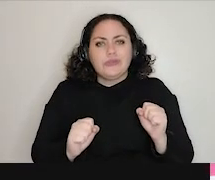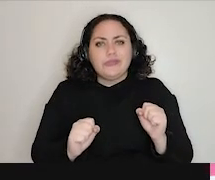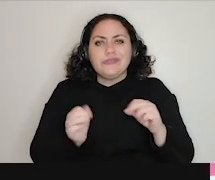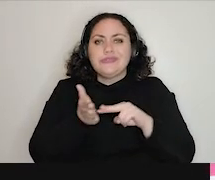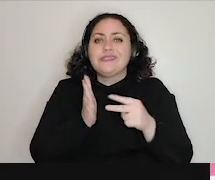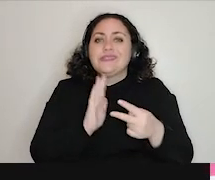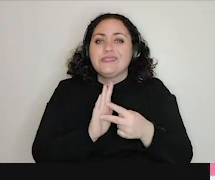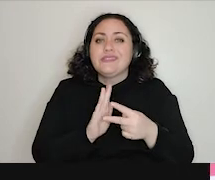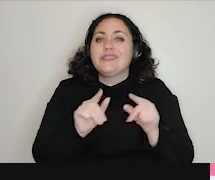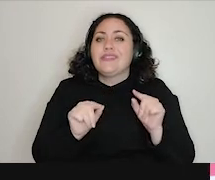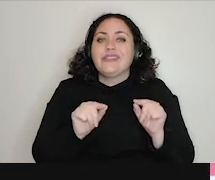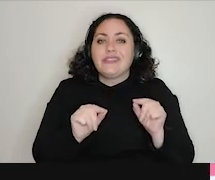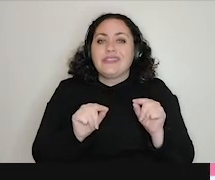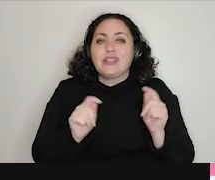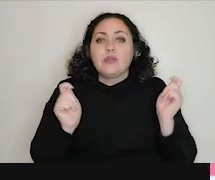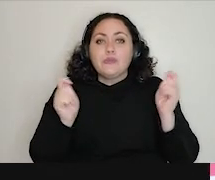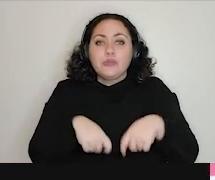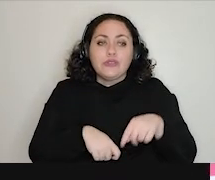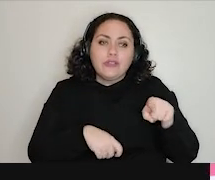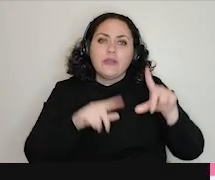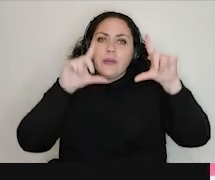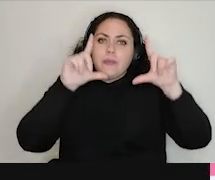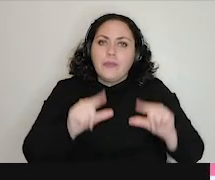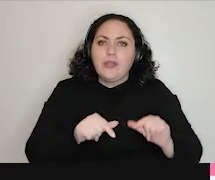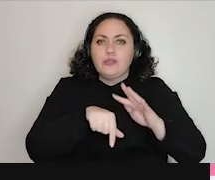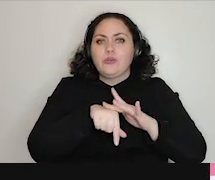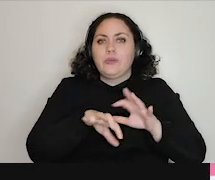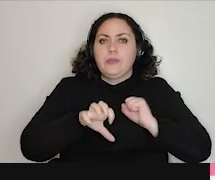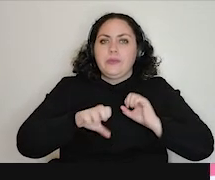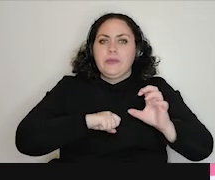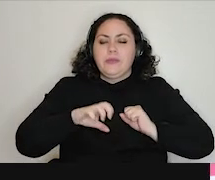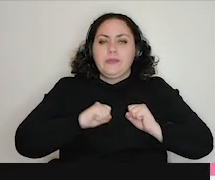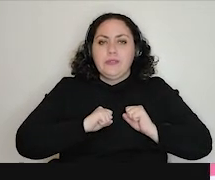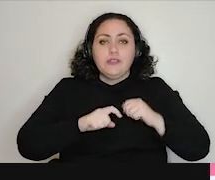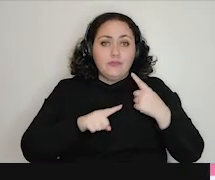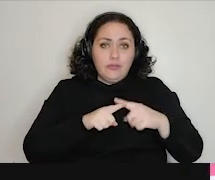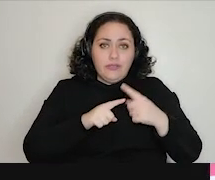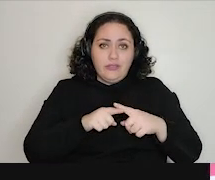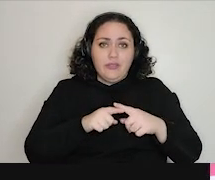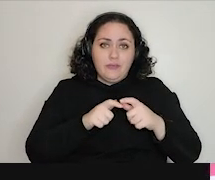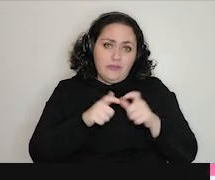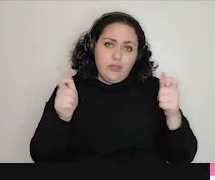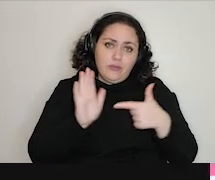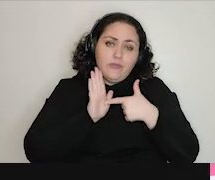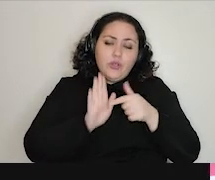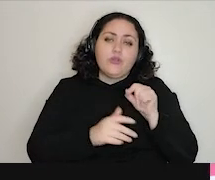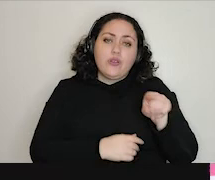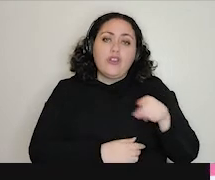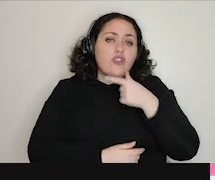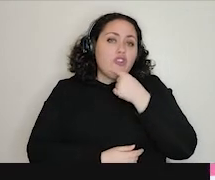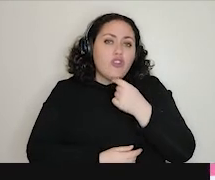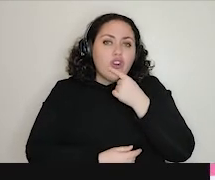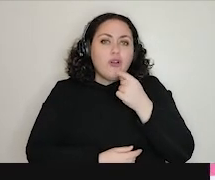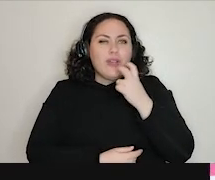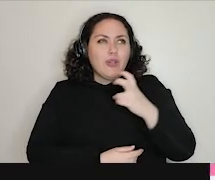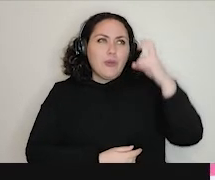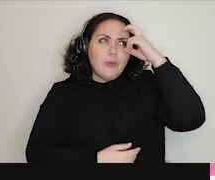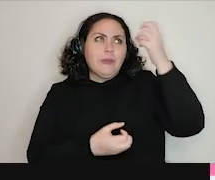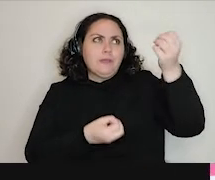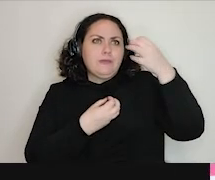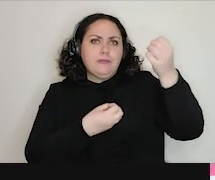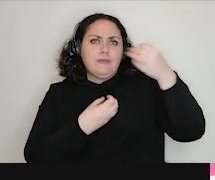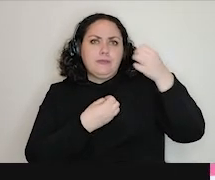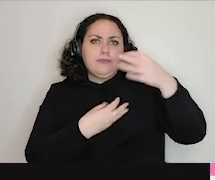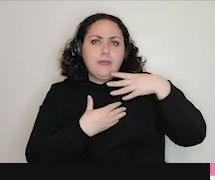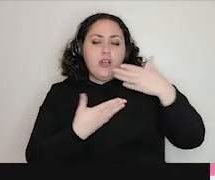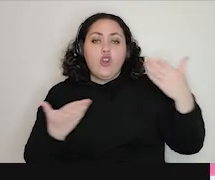emoções, né? Iria ir contra, inclusive, vários parâmetros de epidemiologia que a gente tem, que mostram que muitos homens, em função dessa